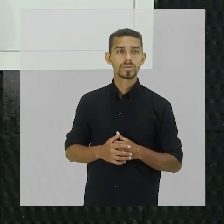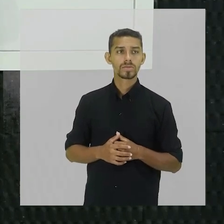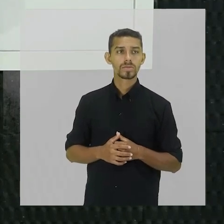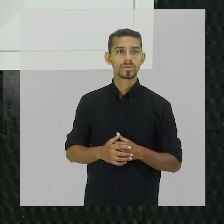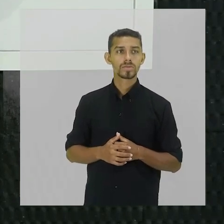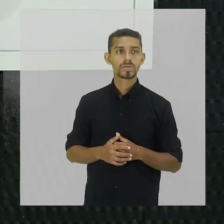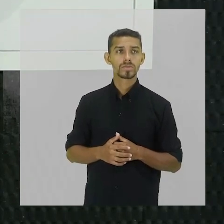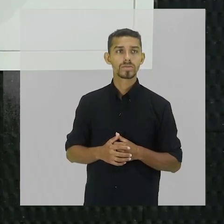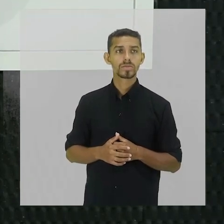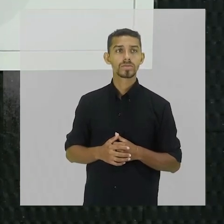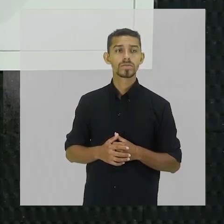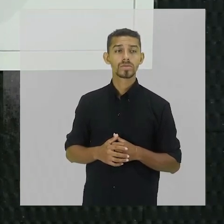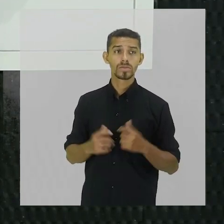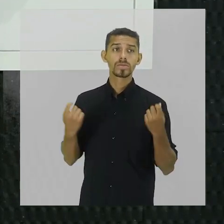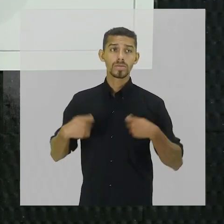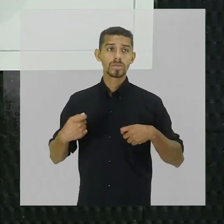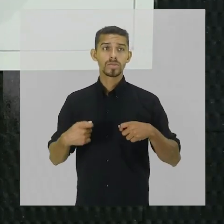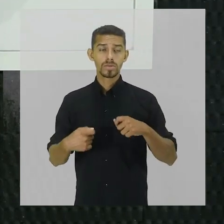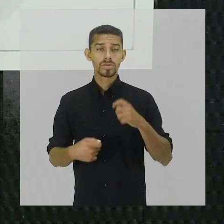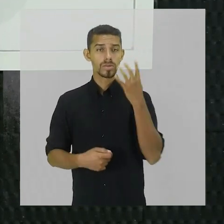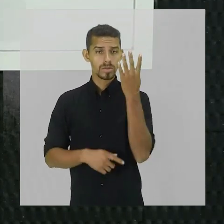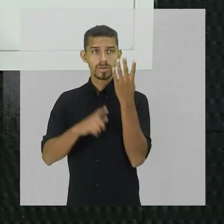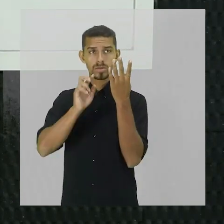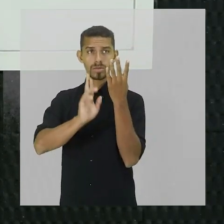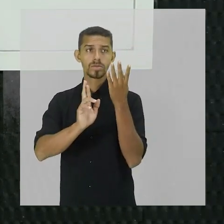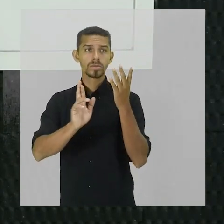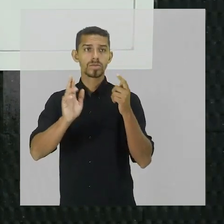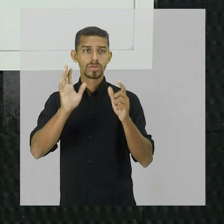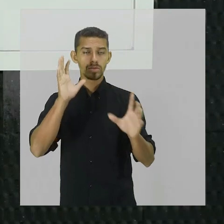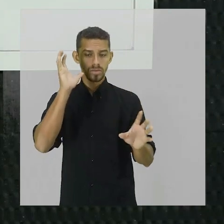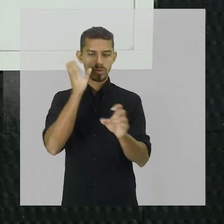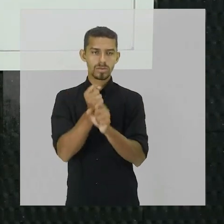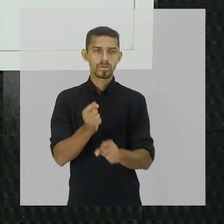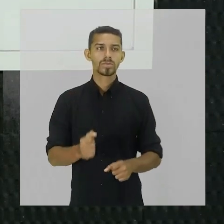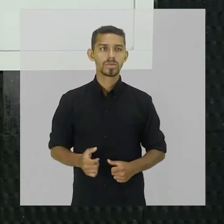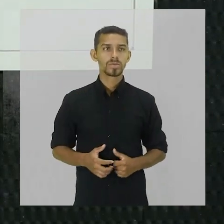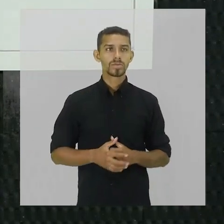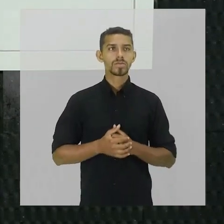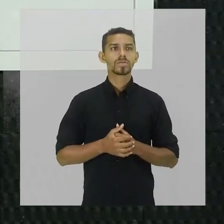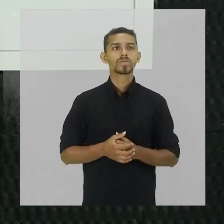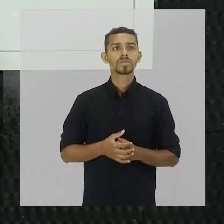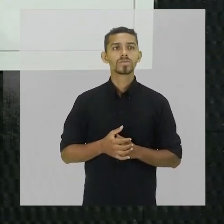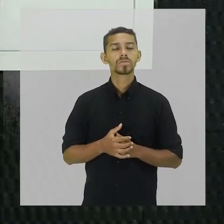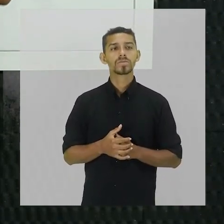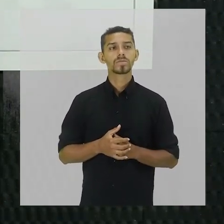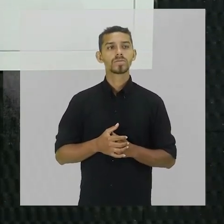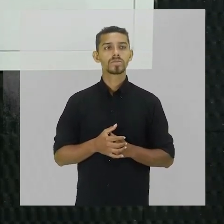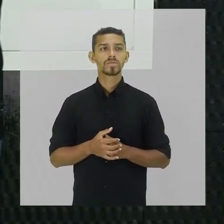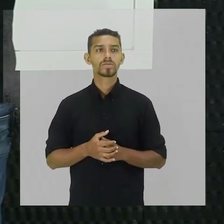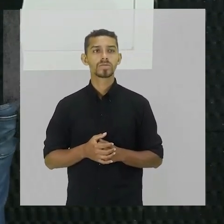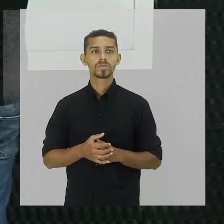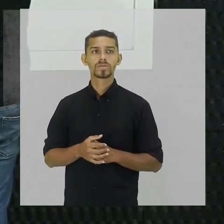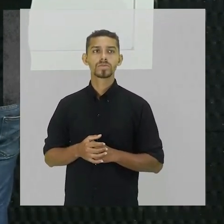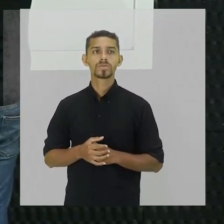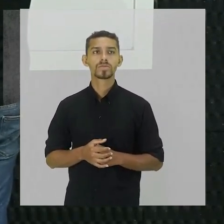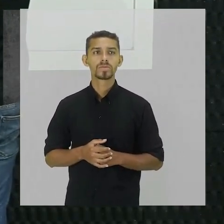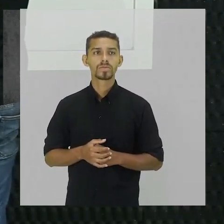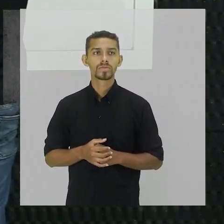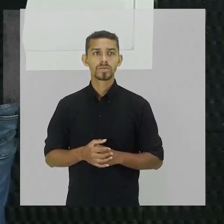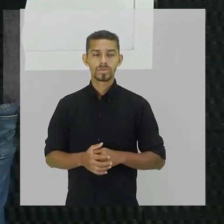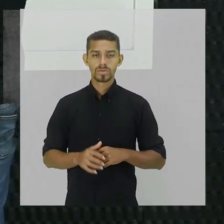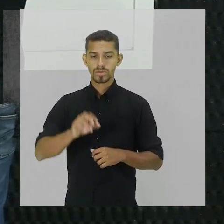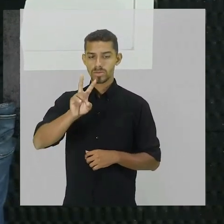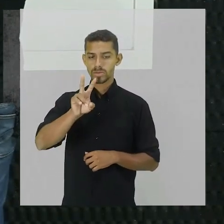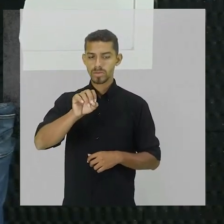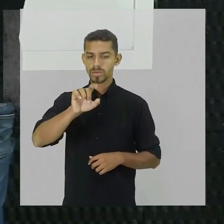E eu preciso dele para calcular o volume desse cubo. Tá? Então, o volume do cubo, como é que se calcula o volume de um